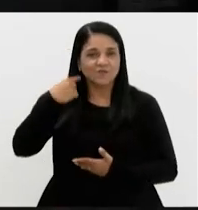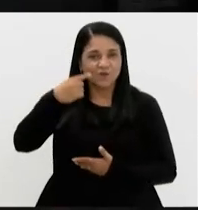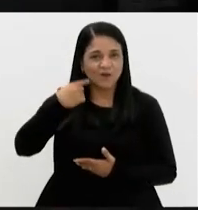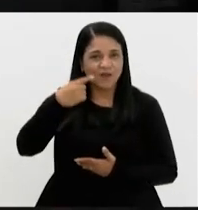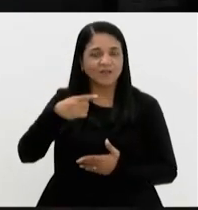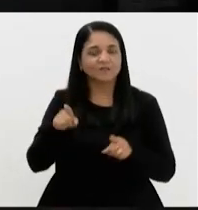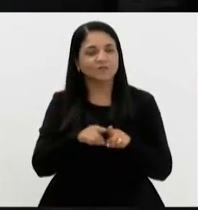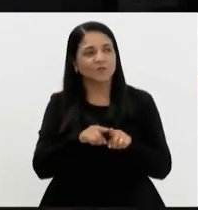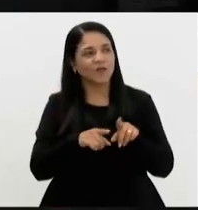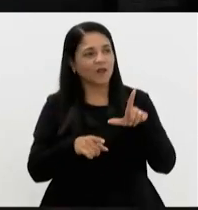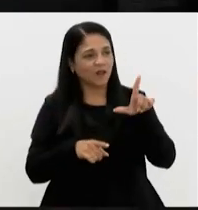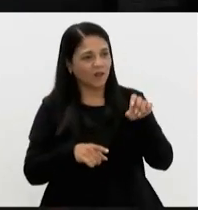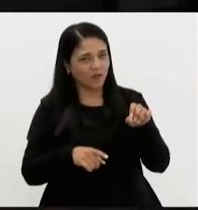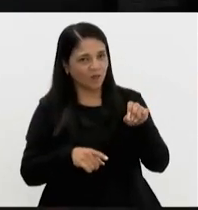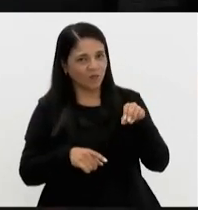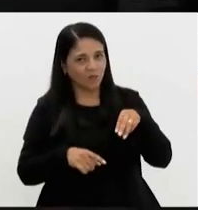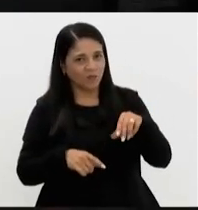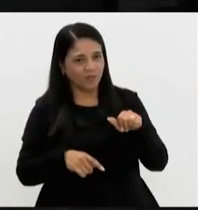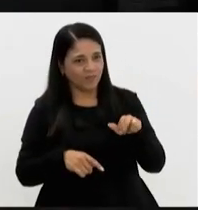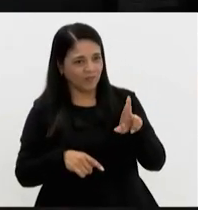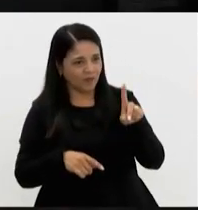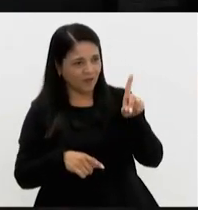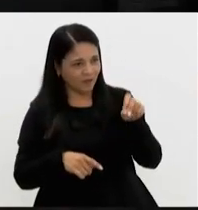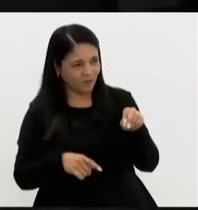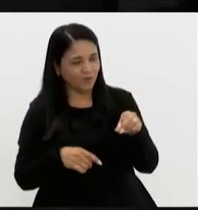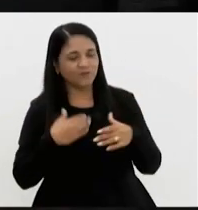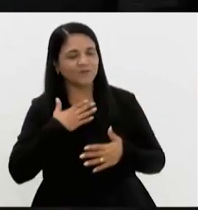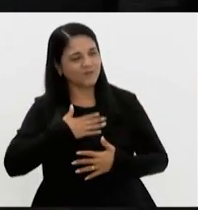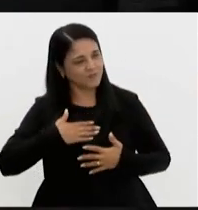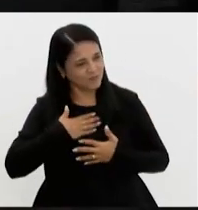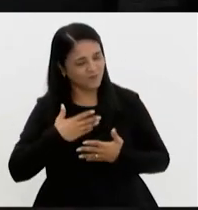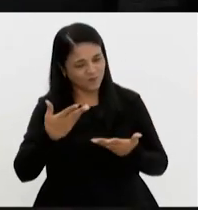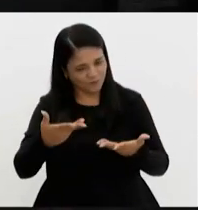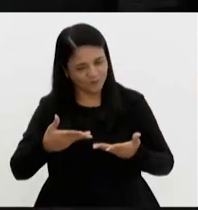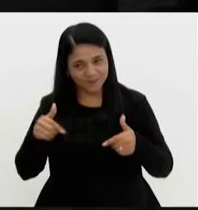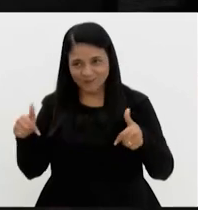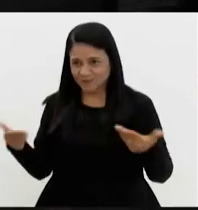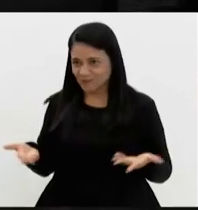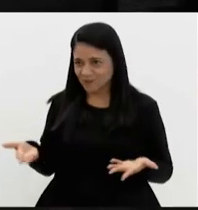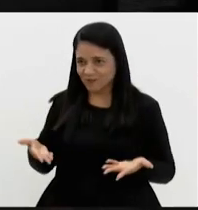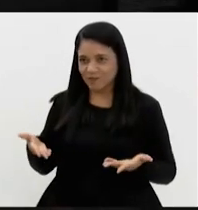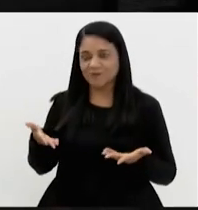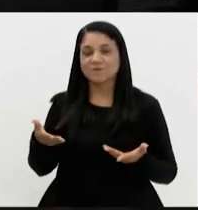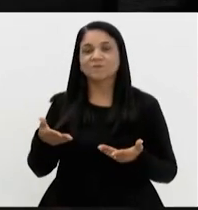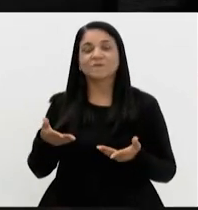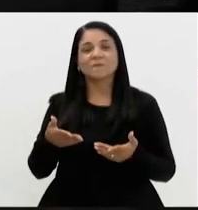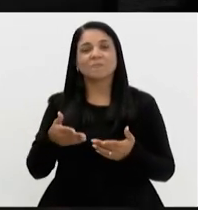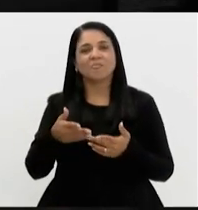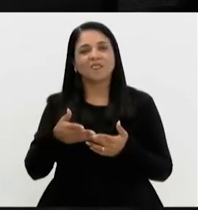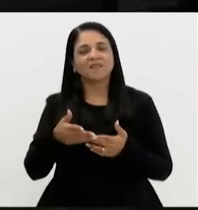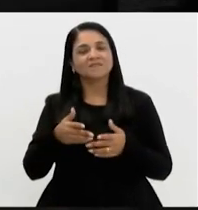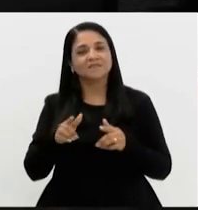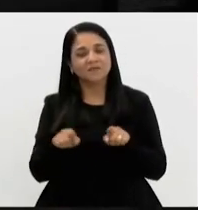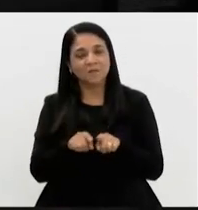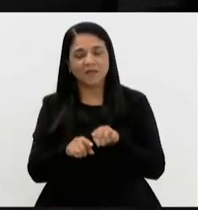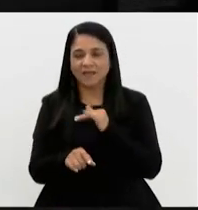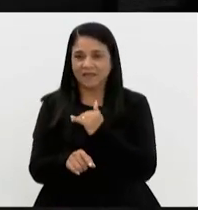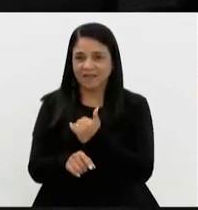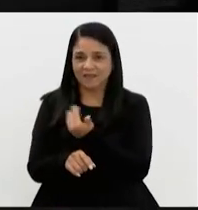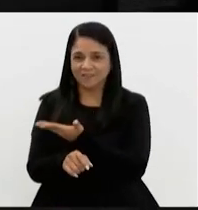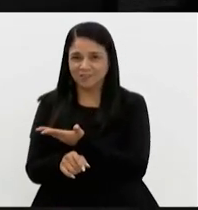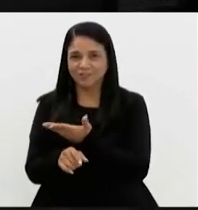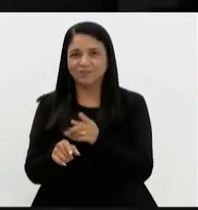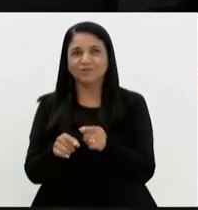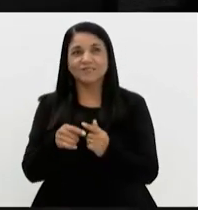Leonardo também vê-lo aqui no plenário uma satisfação né Possivelmente em breve estará ladeando os